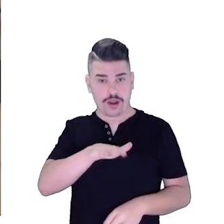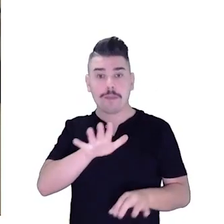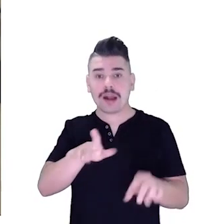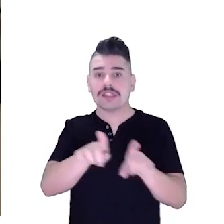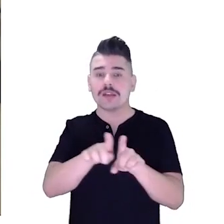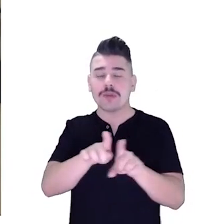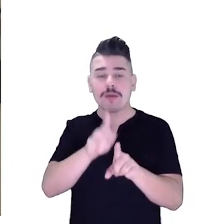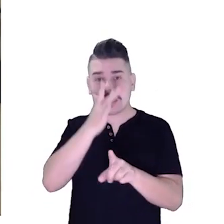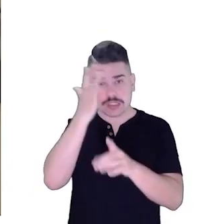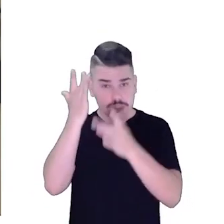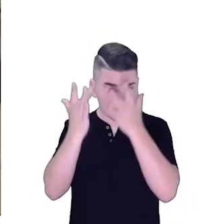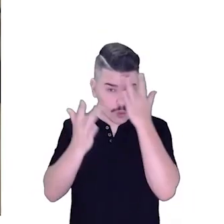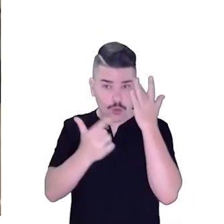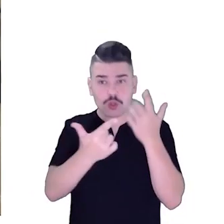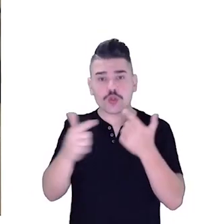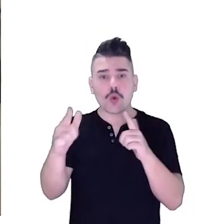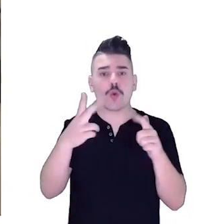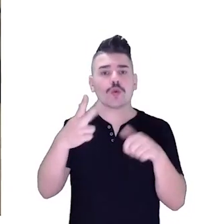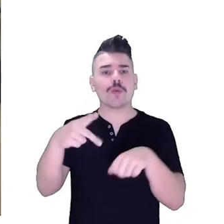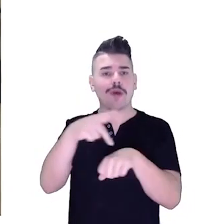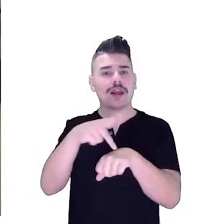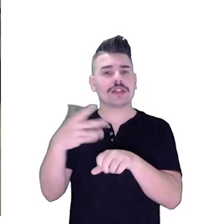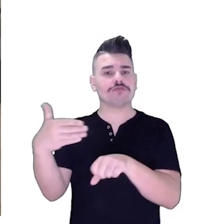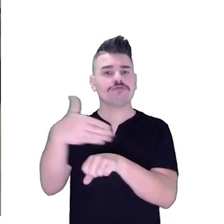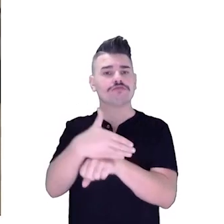também a estrangeiros, e que então